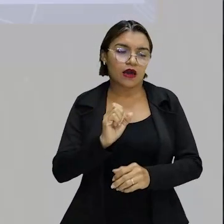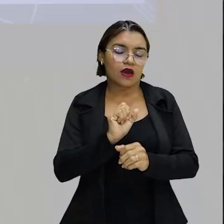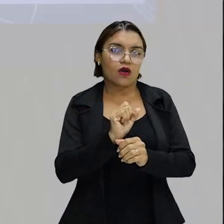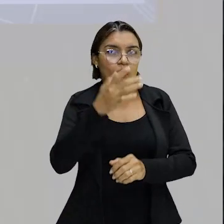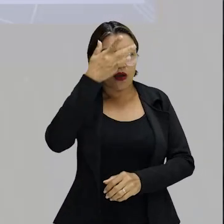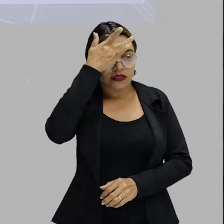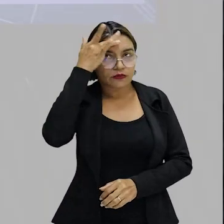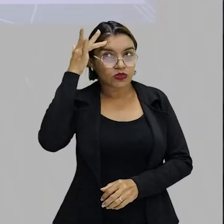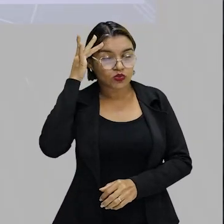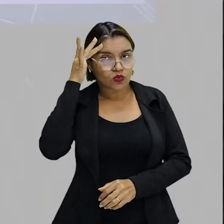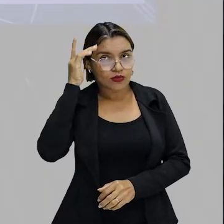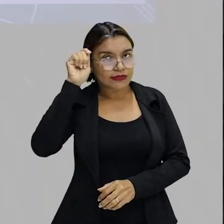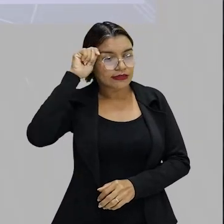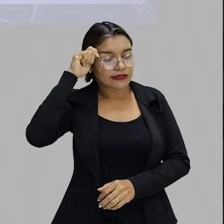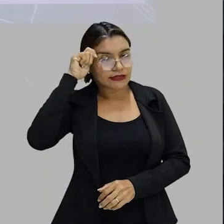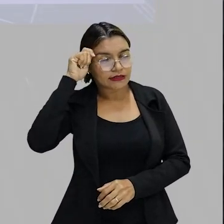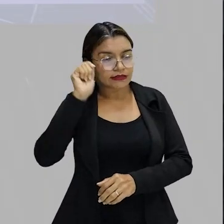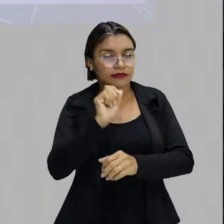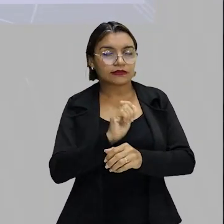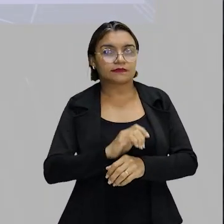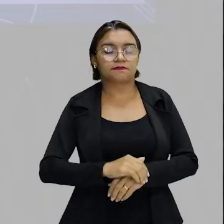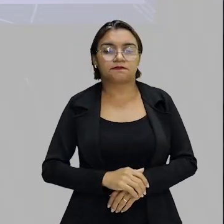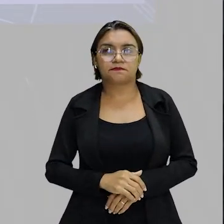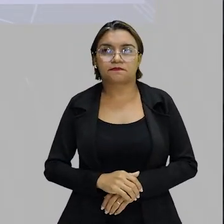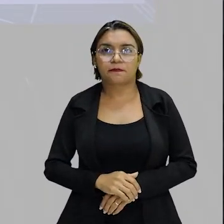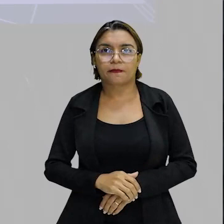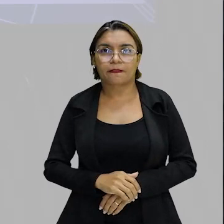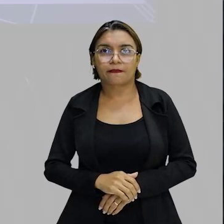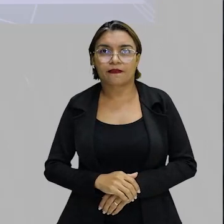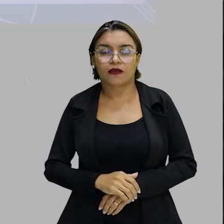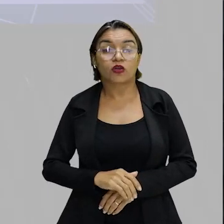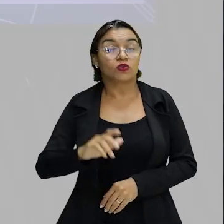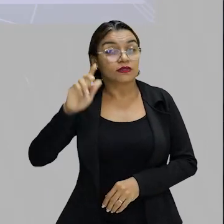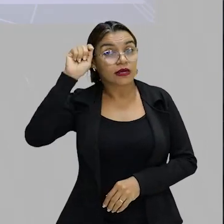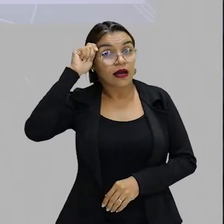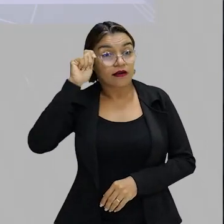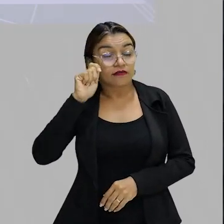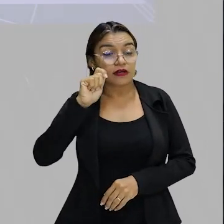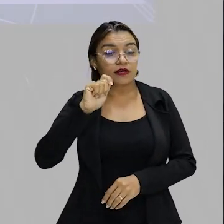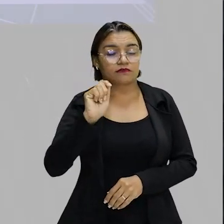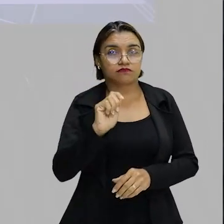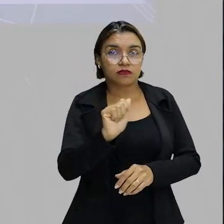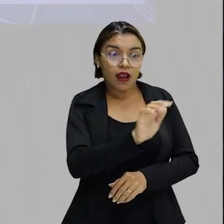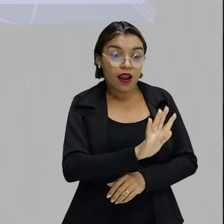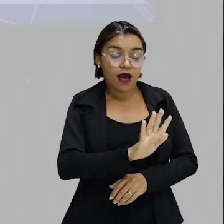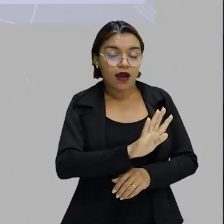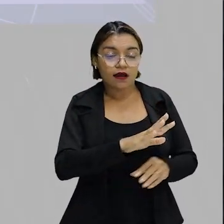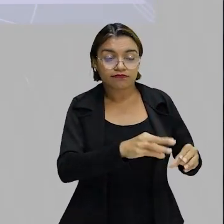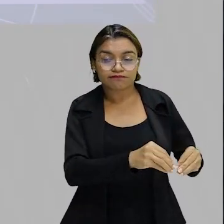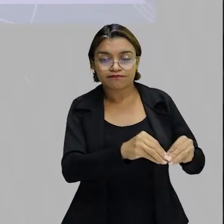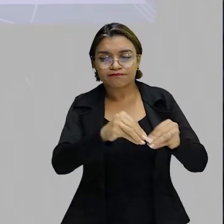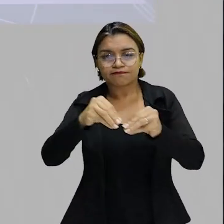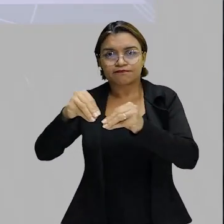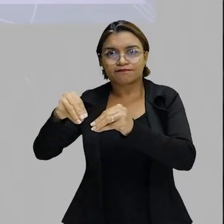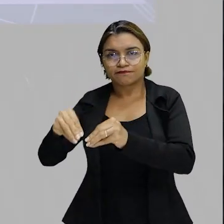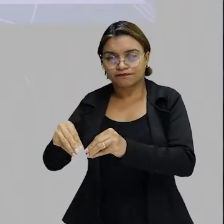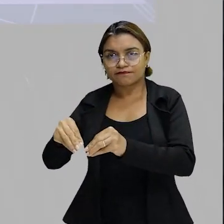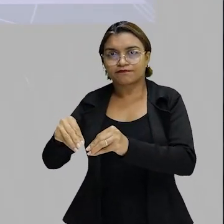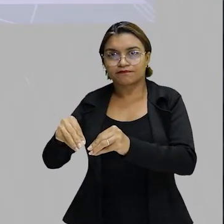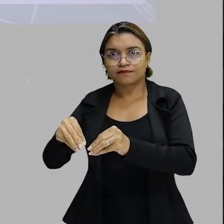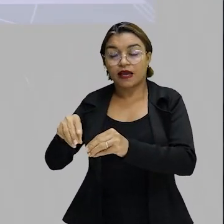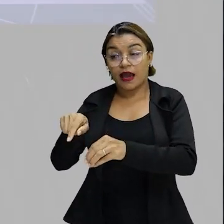para o Brasil, né? Dos escravos não, dos africanos para o Brasil, onde foram